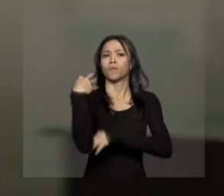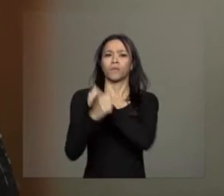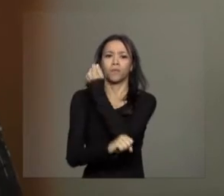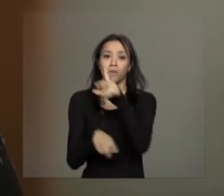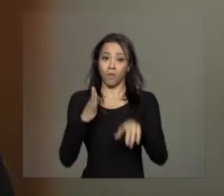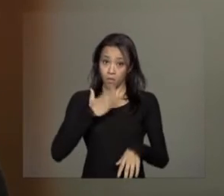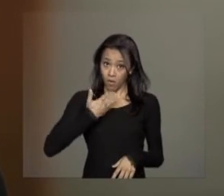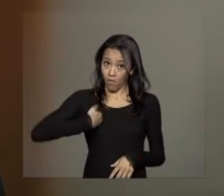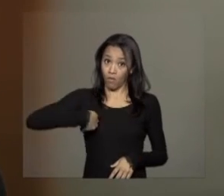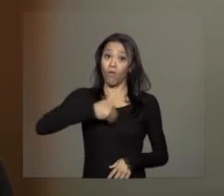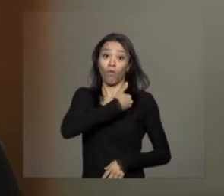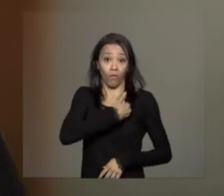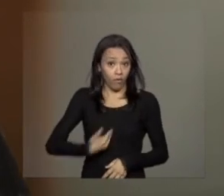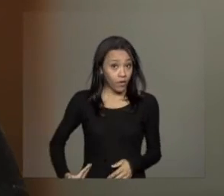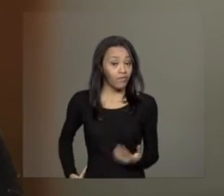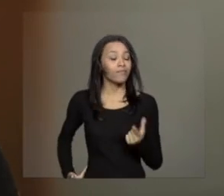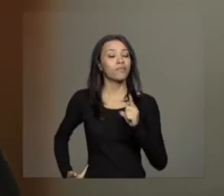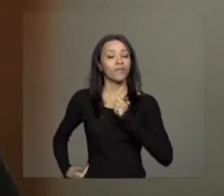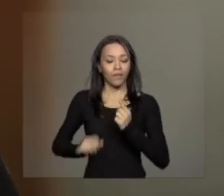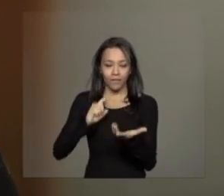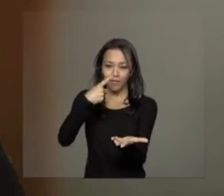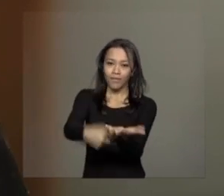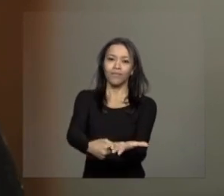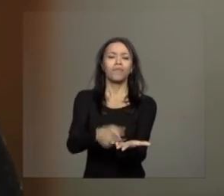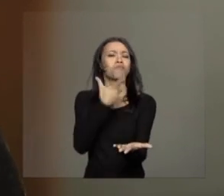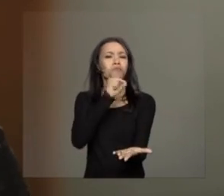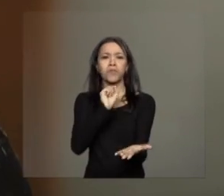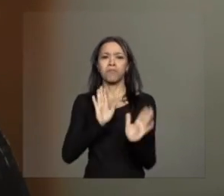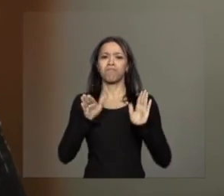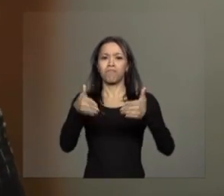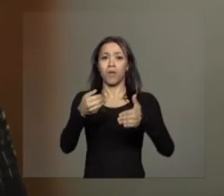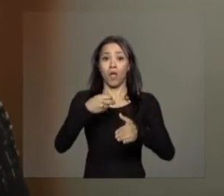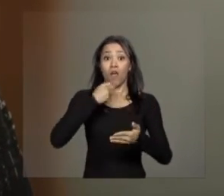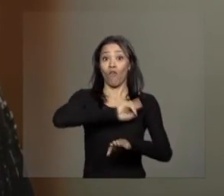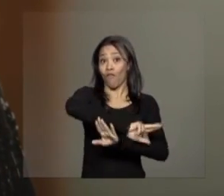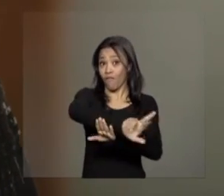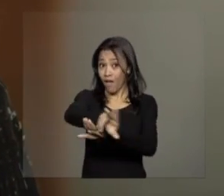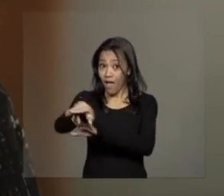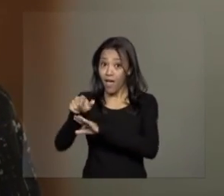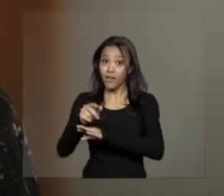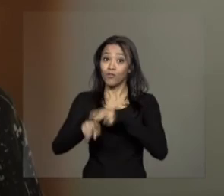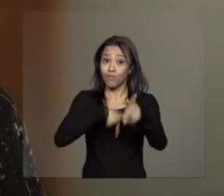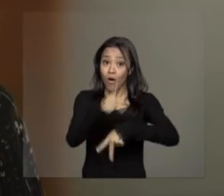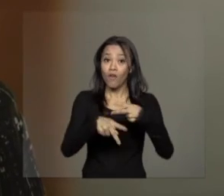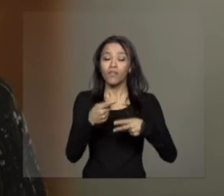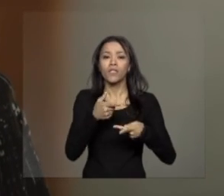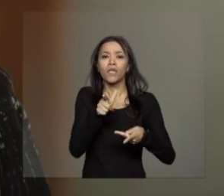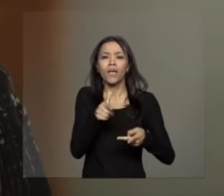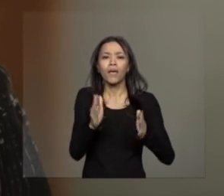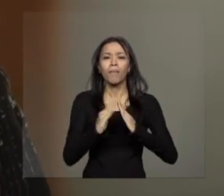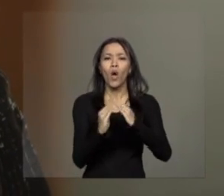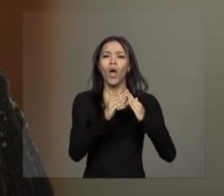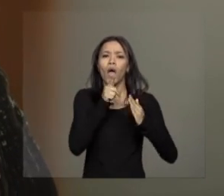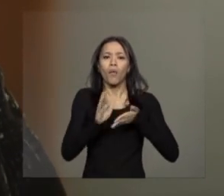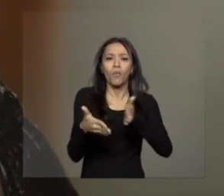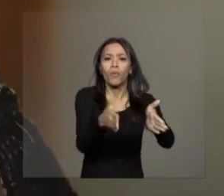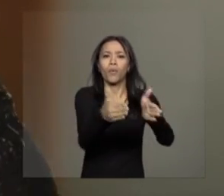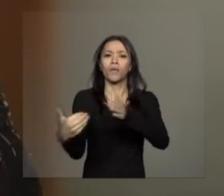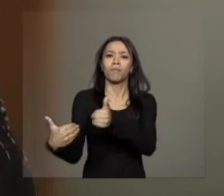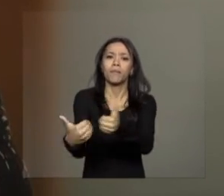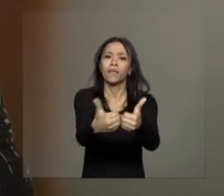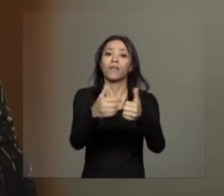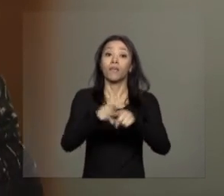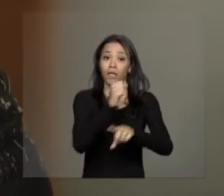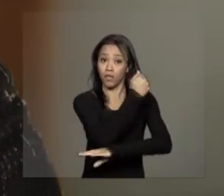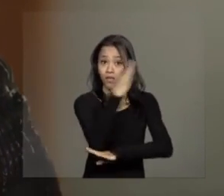meu governo tem o compromisso com os povos das águas e das florestas queremos avançar ainda